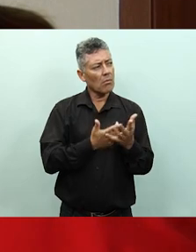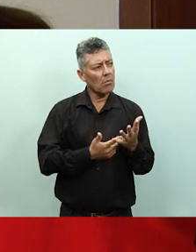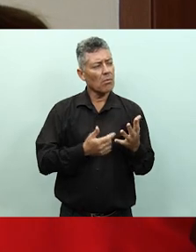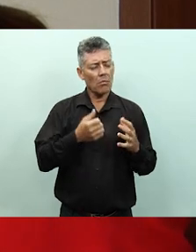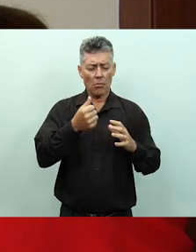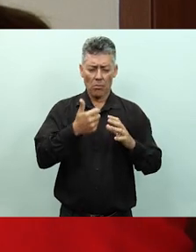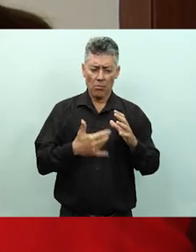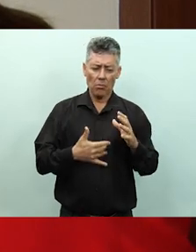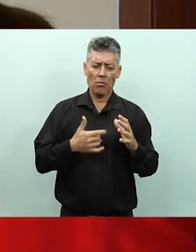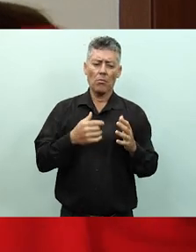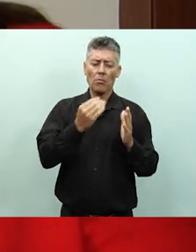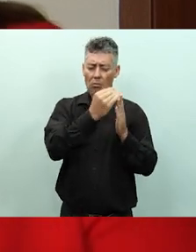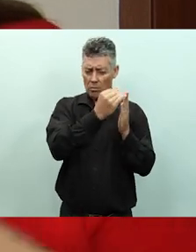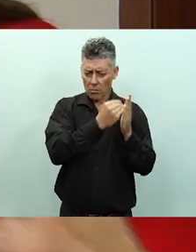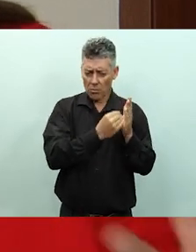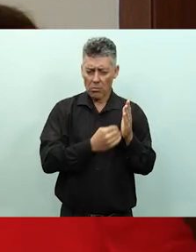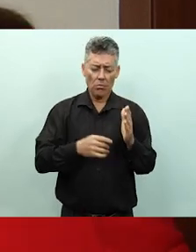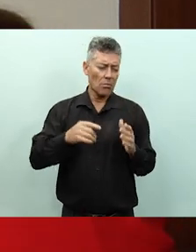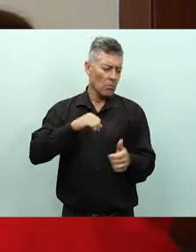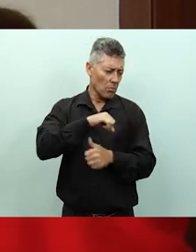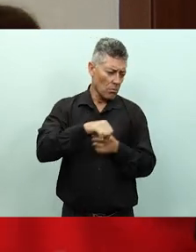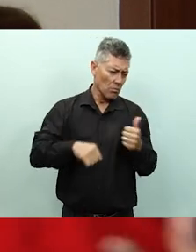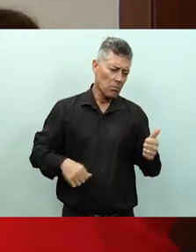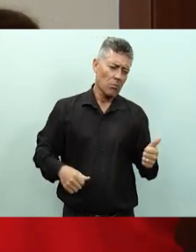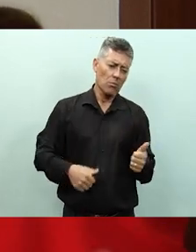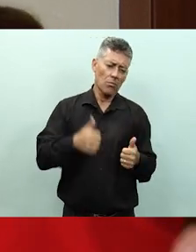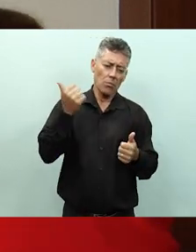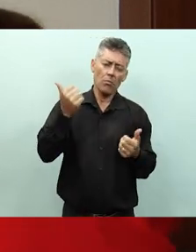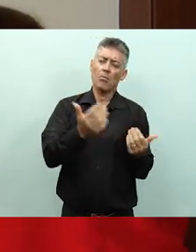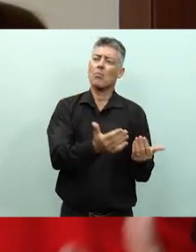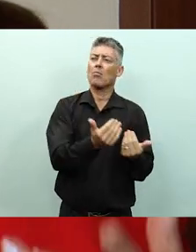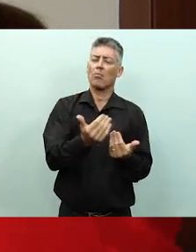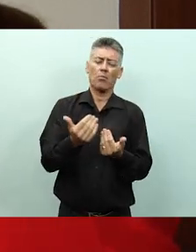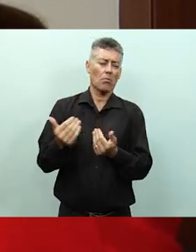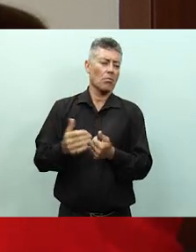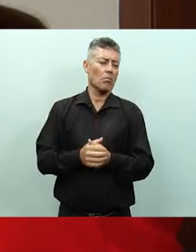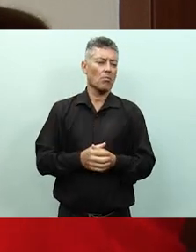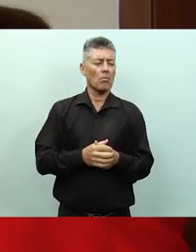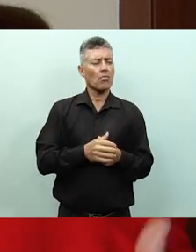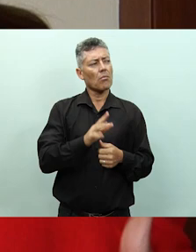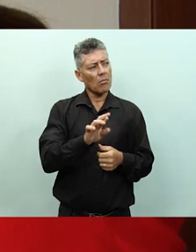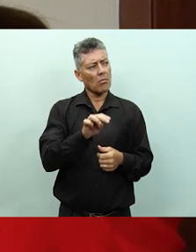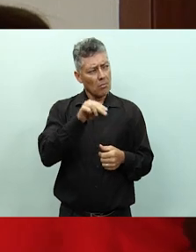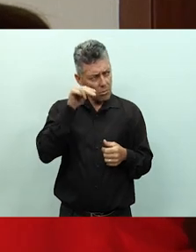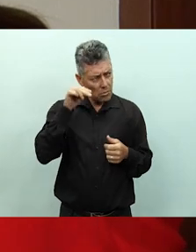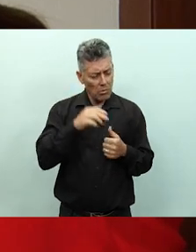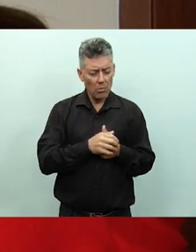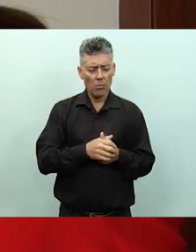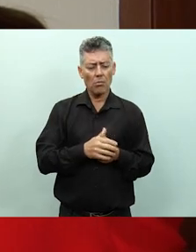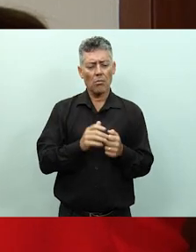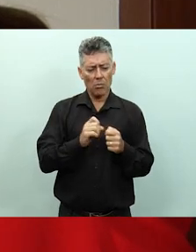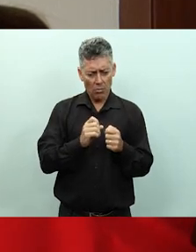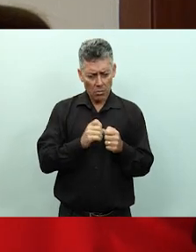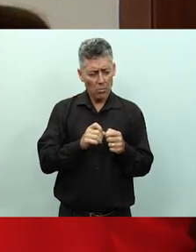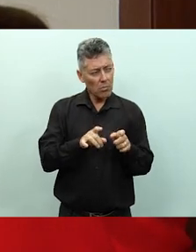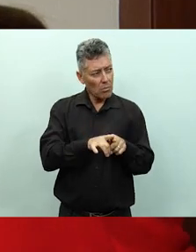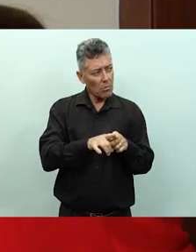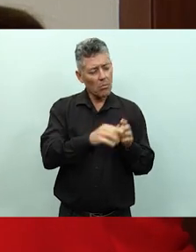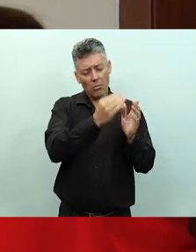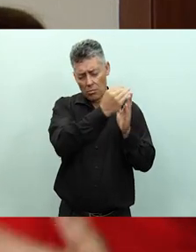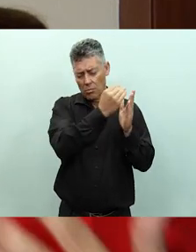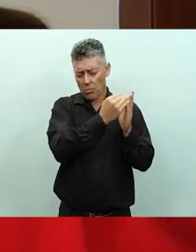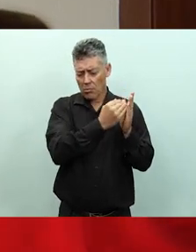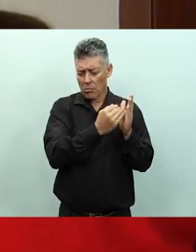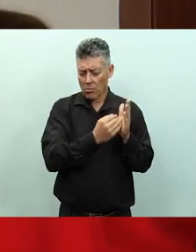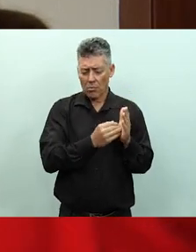de qualificação profissional, programas que mudaram a vida de milhares e milhares de jovens aqui no Rio Grande do Norte. A gente fez